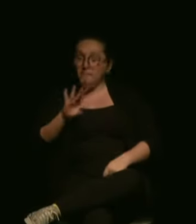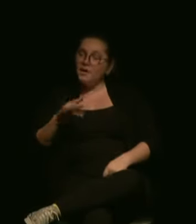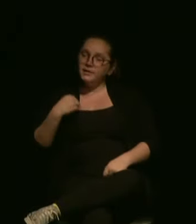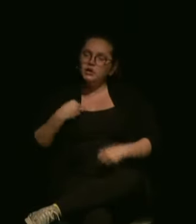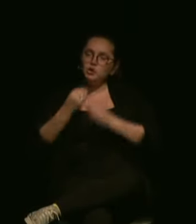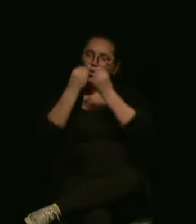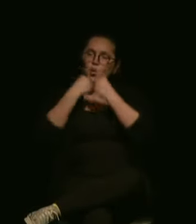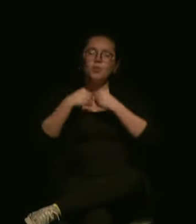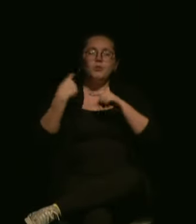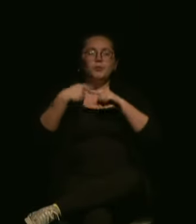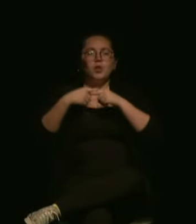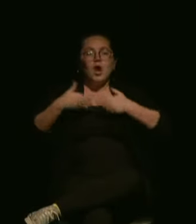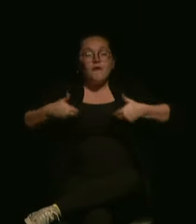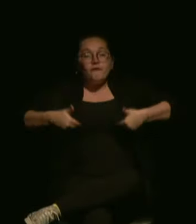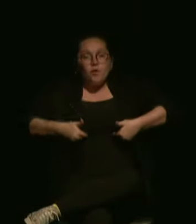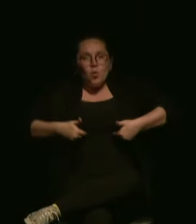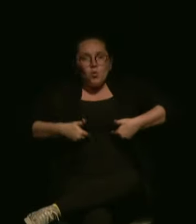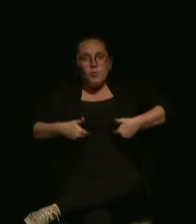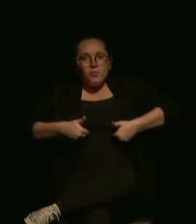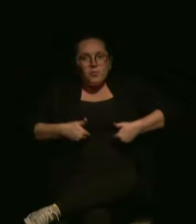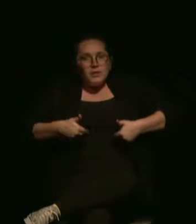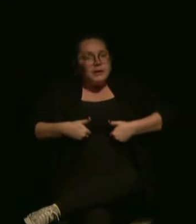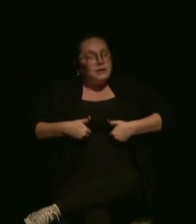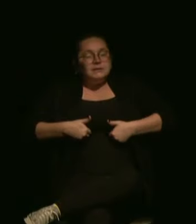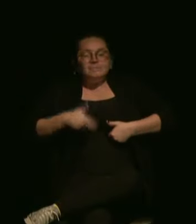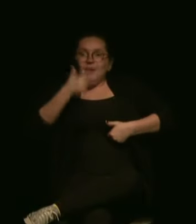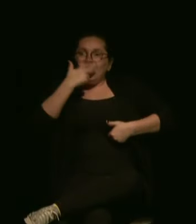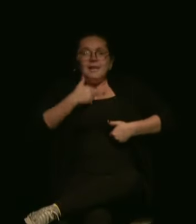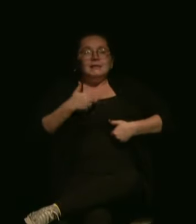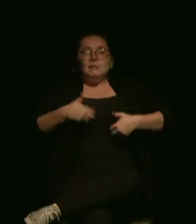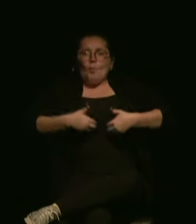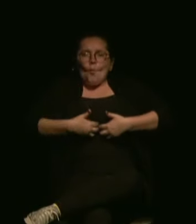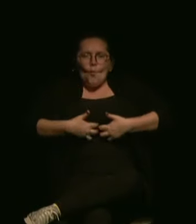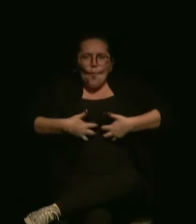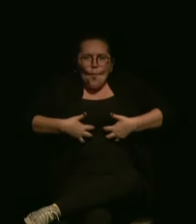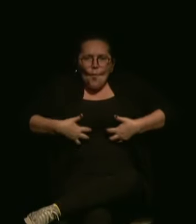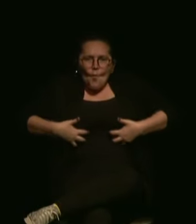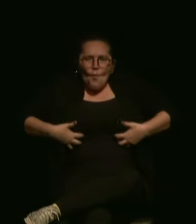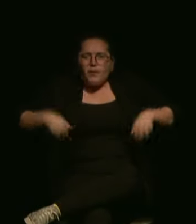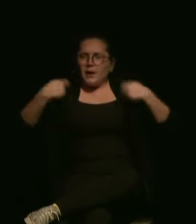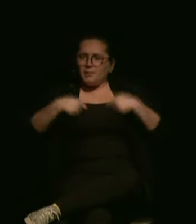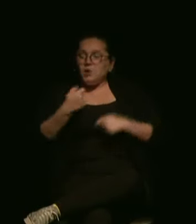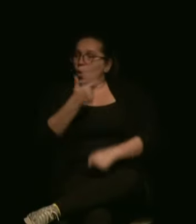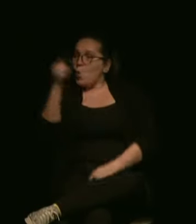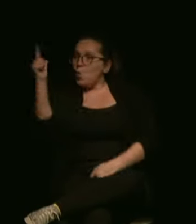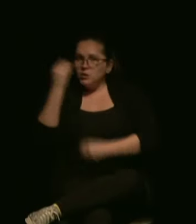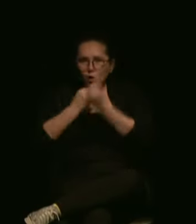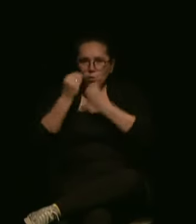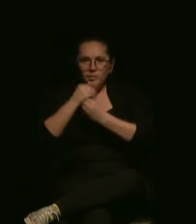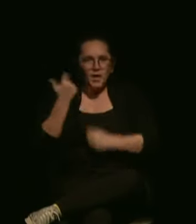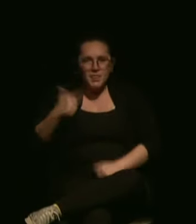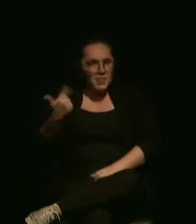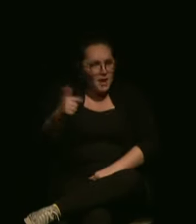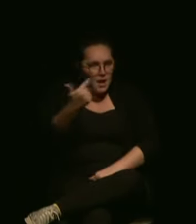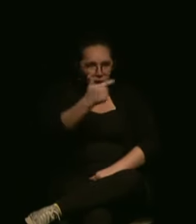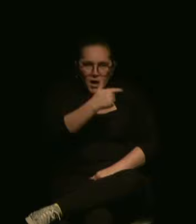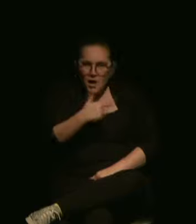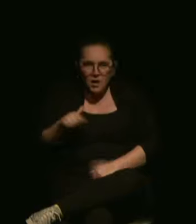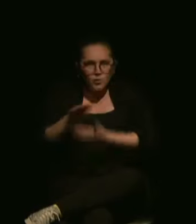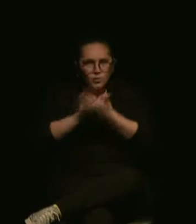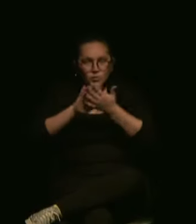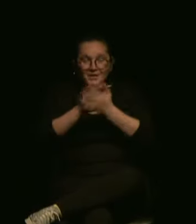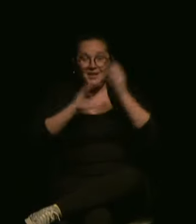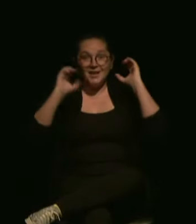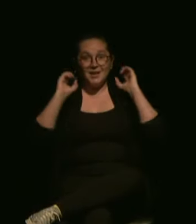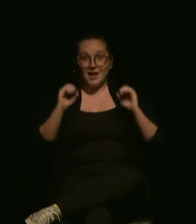quando a fome está concedida. Quando a gente estiver obrigado, não tem condição nenhuma de comer outra comida, não tem de maneira alguma, a gente se